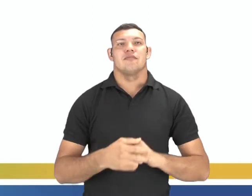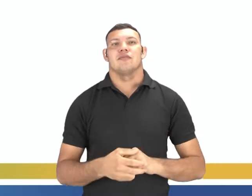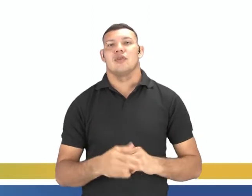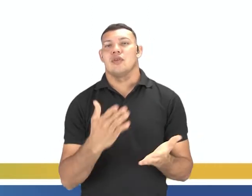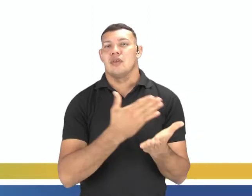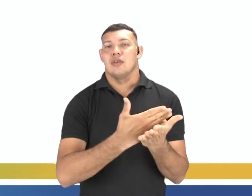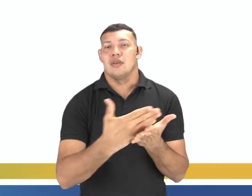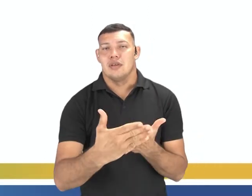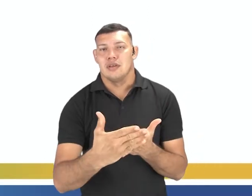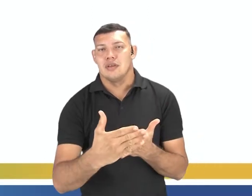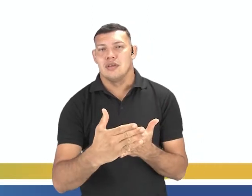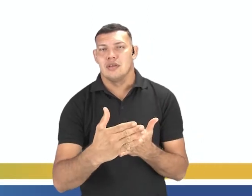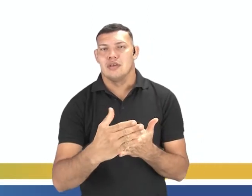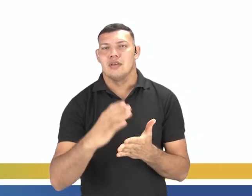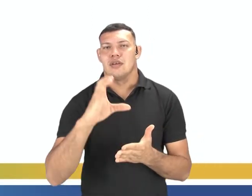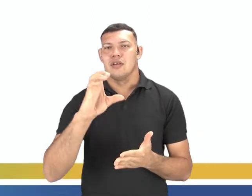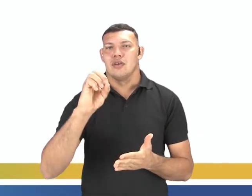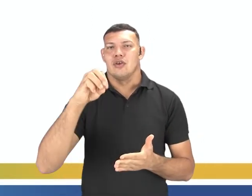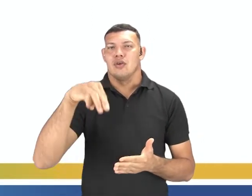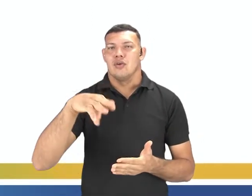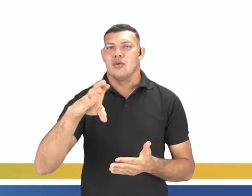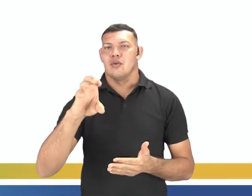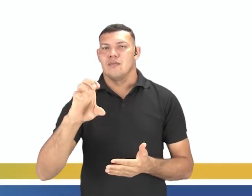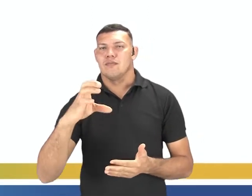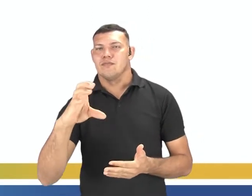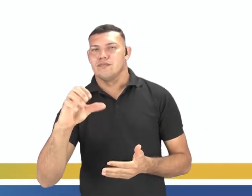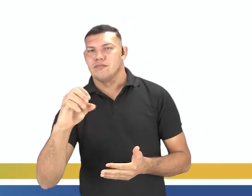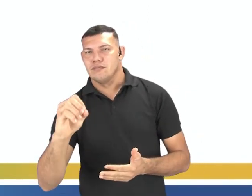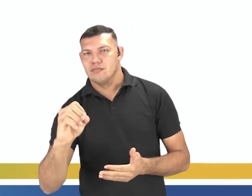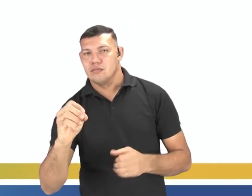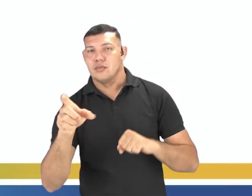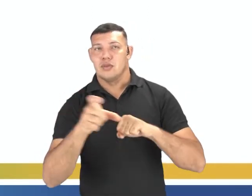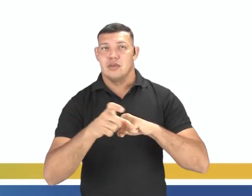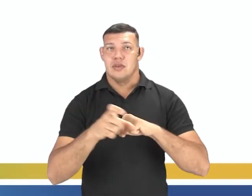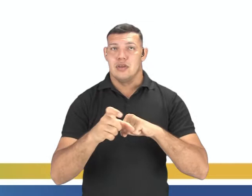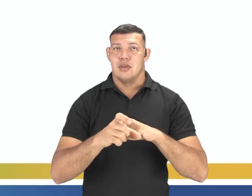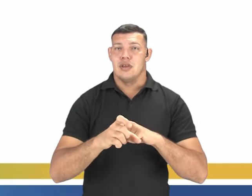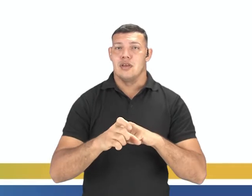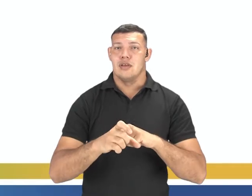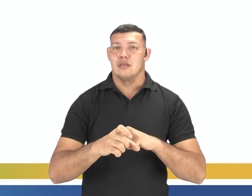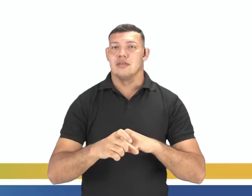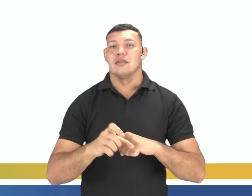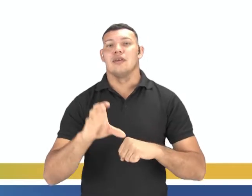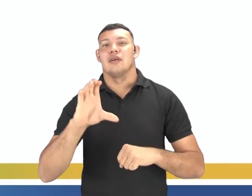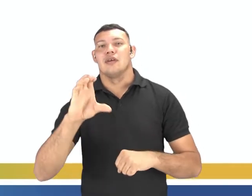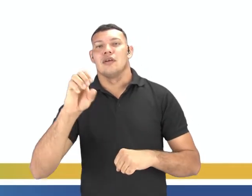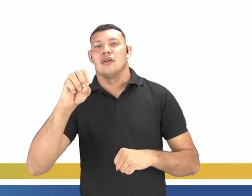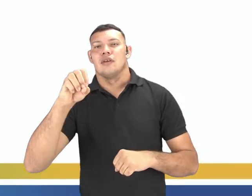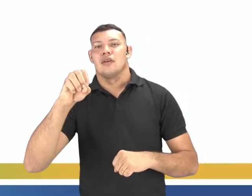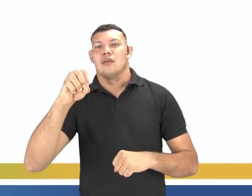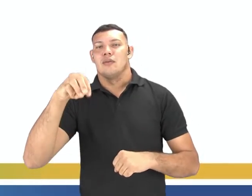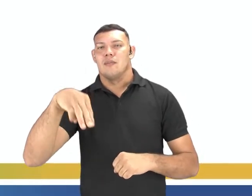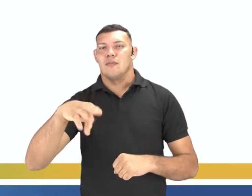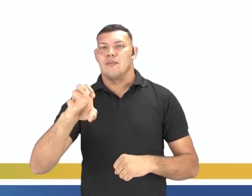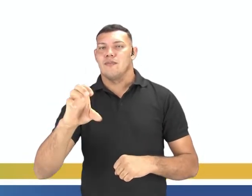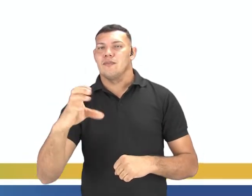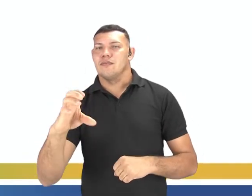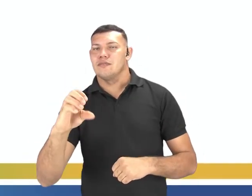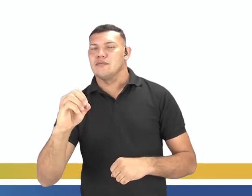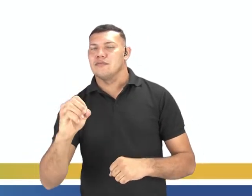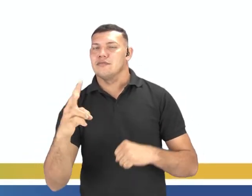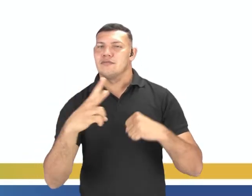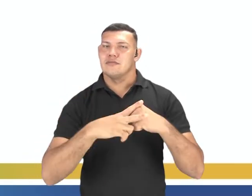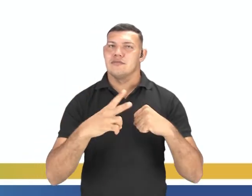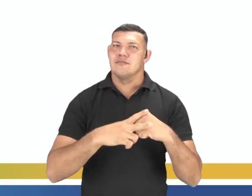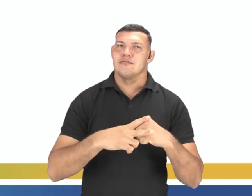substantivo, e começo do verbo, eu começo, né? E o começo de substantivo é